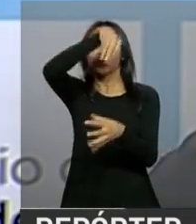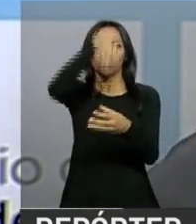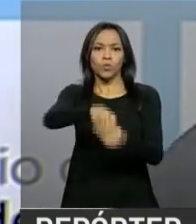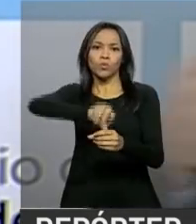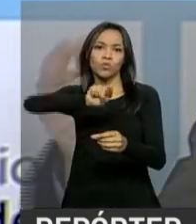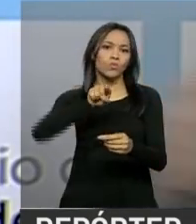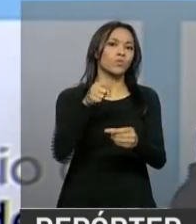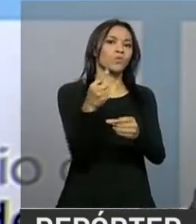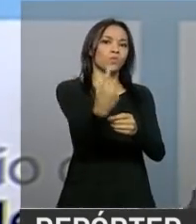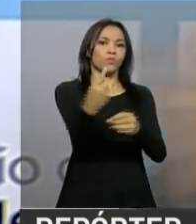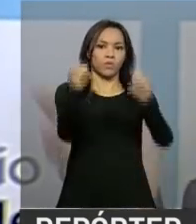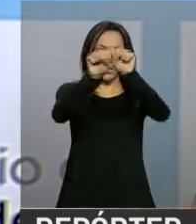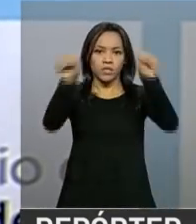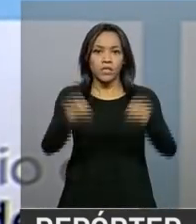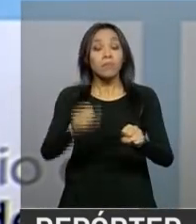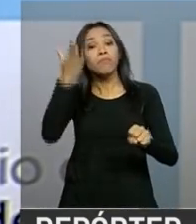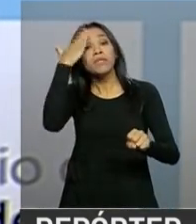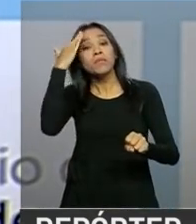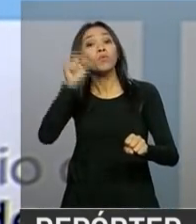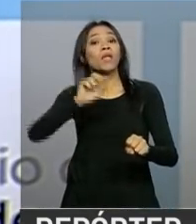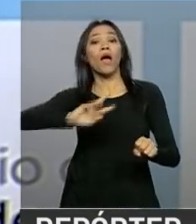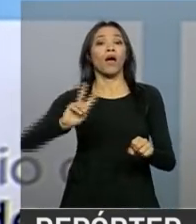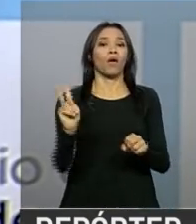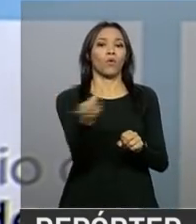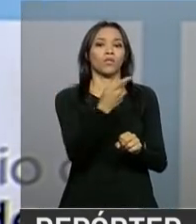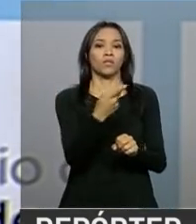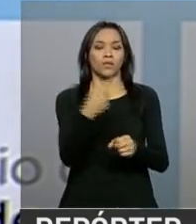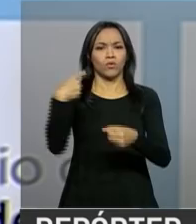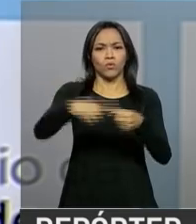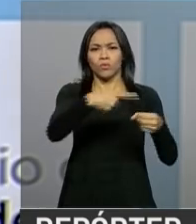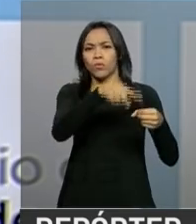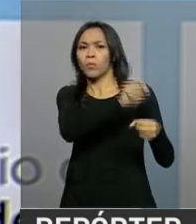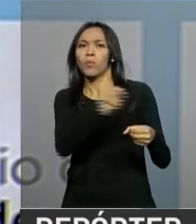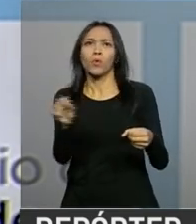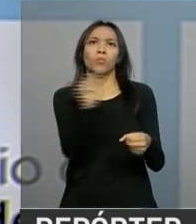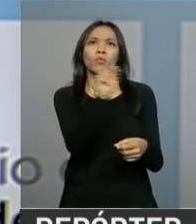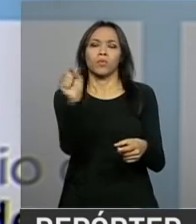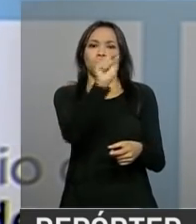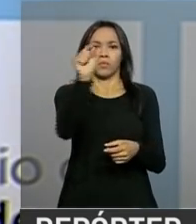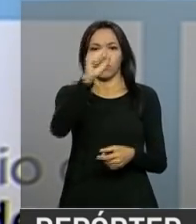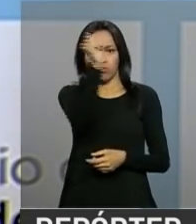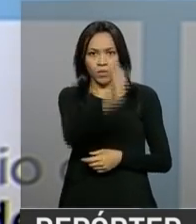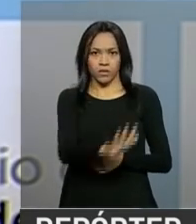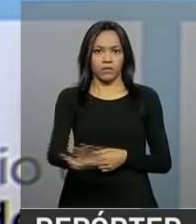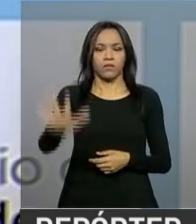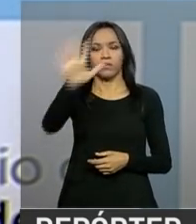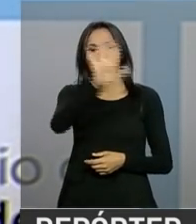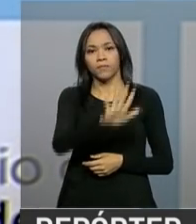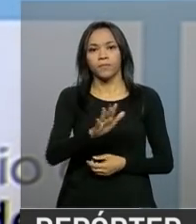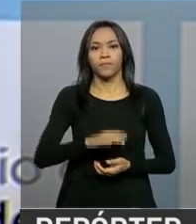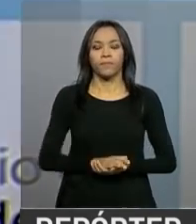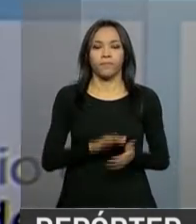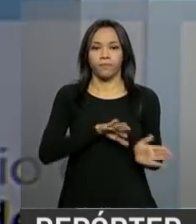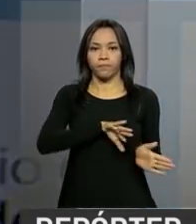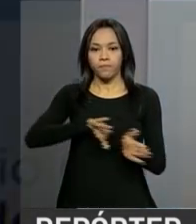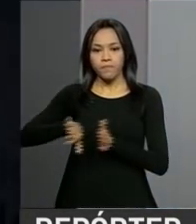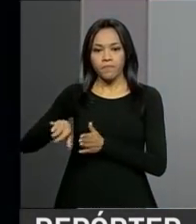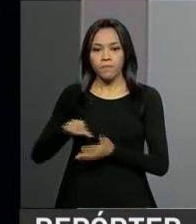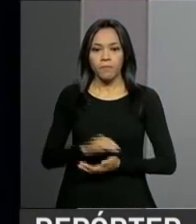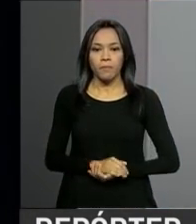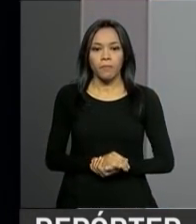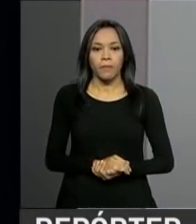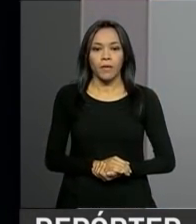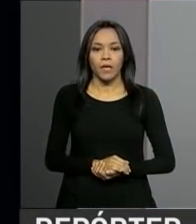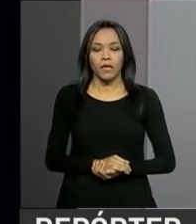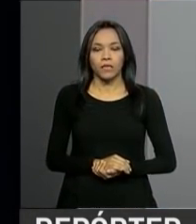permanente com os atendimentos que são feitos em todo o país o diálogo né vou